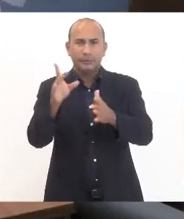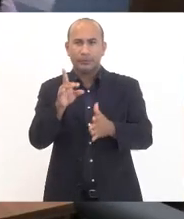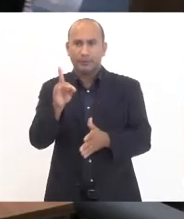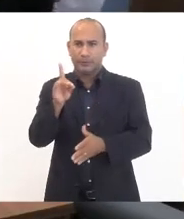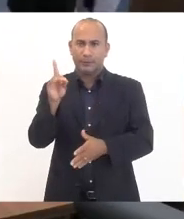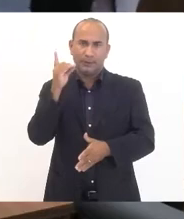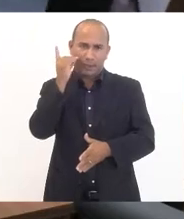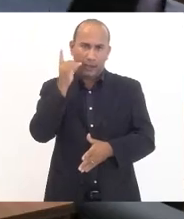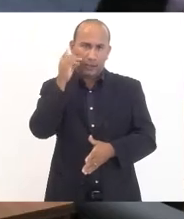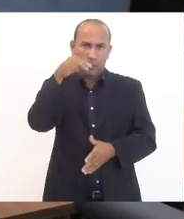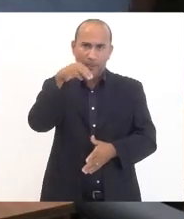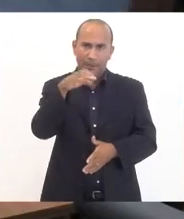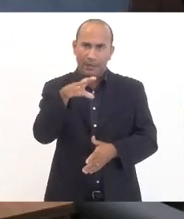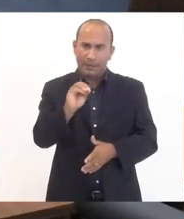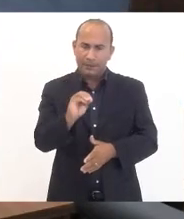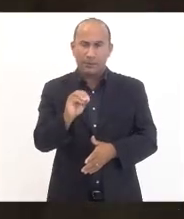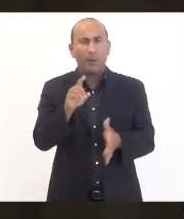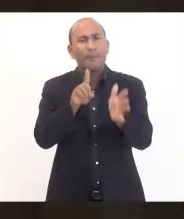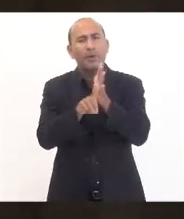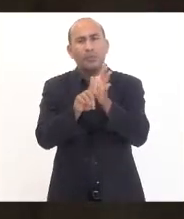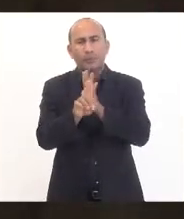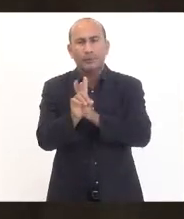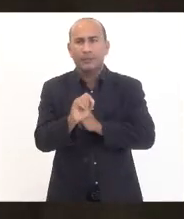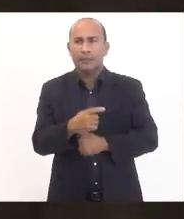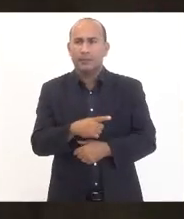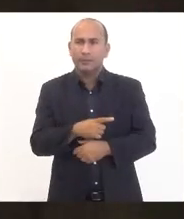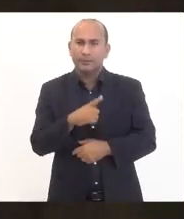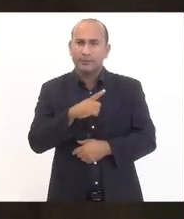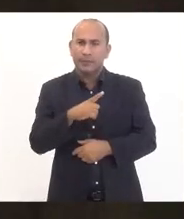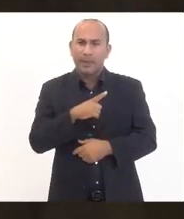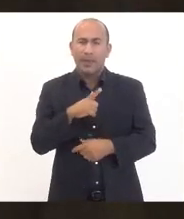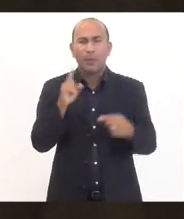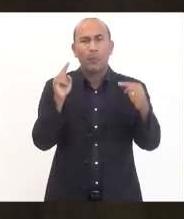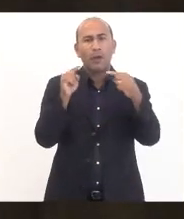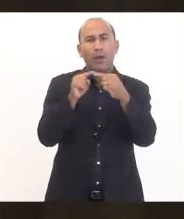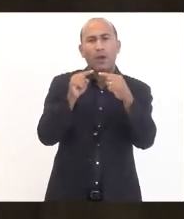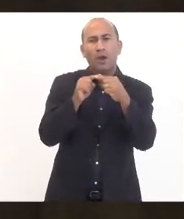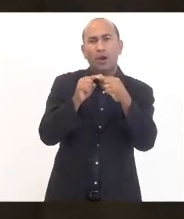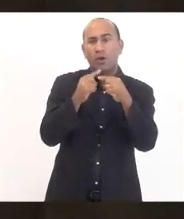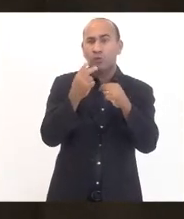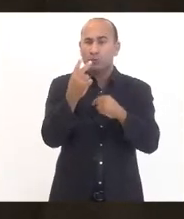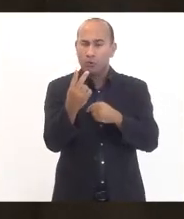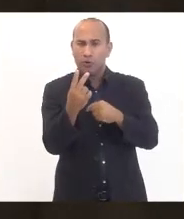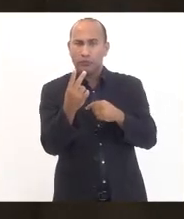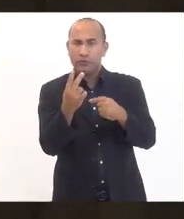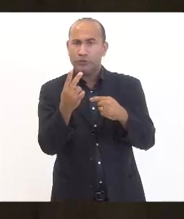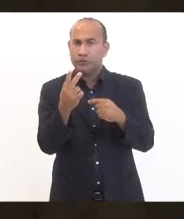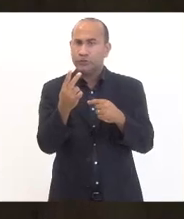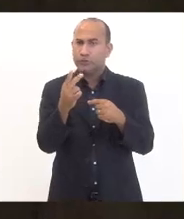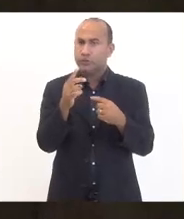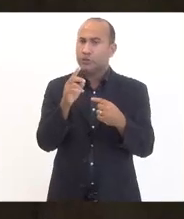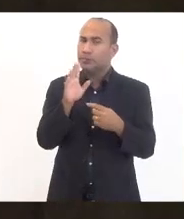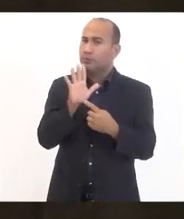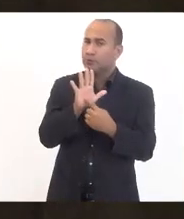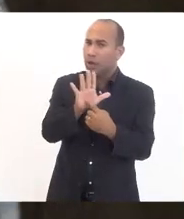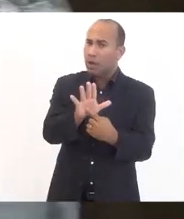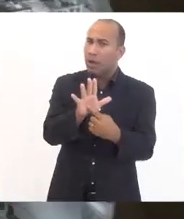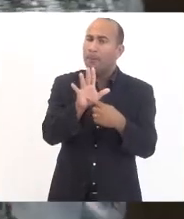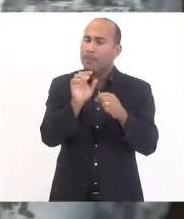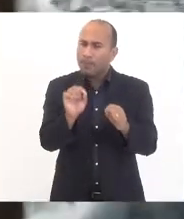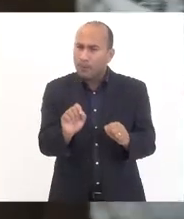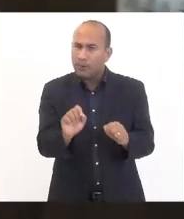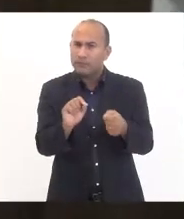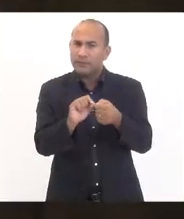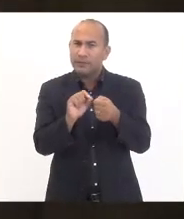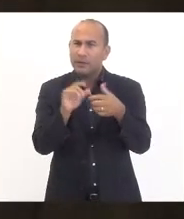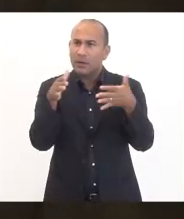Pacheco. Uma pergunta, Vossa Excelência. Eu tenho, sobre os acordos, dois apontamentos. Queria saber se eu posso fazer agora.